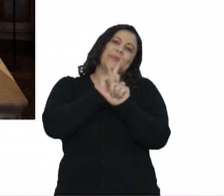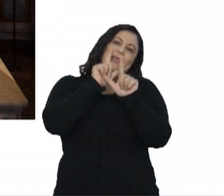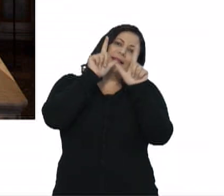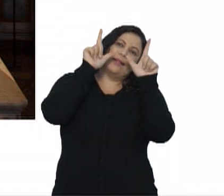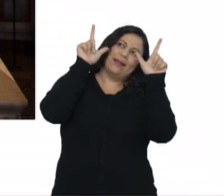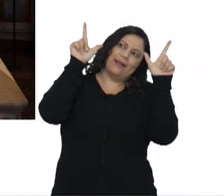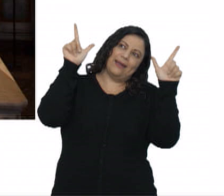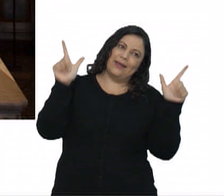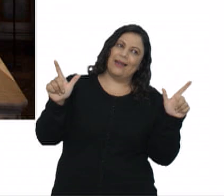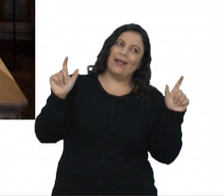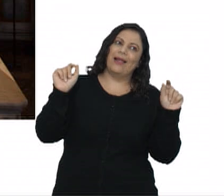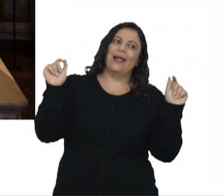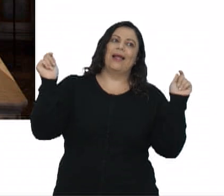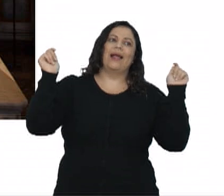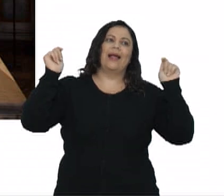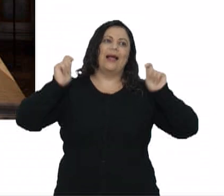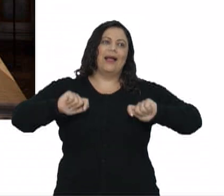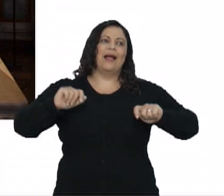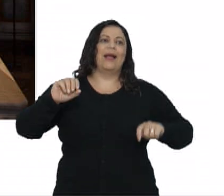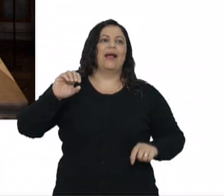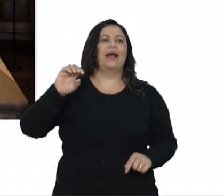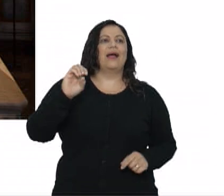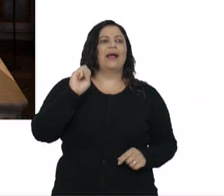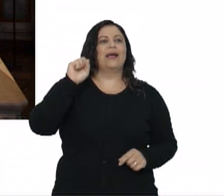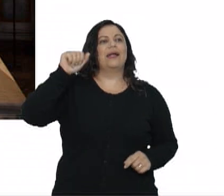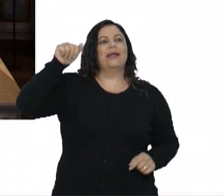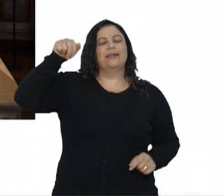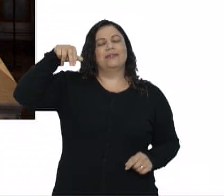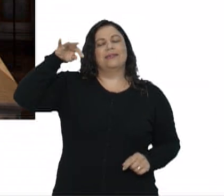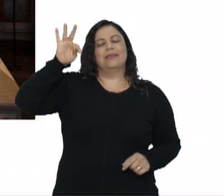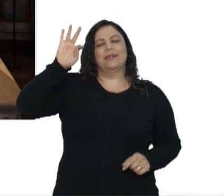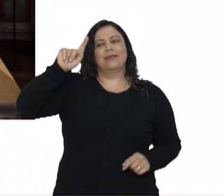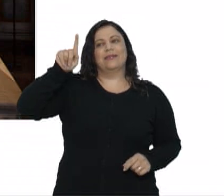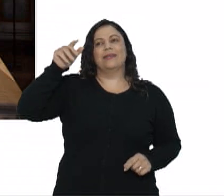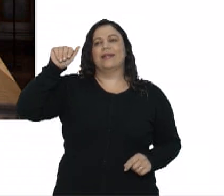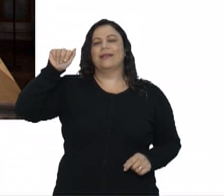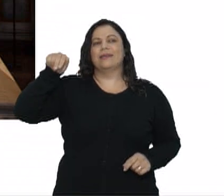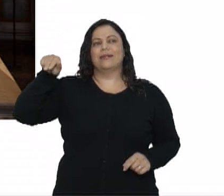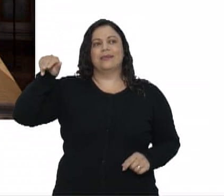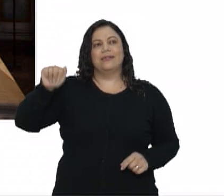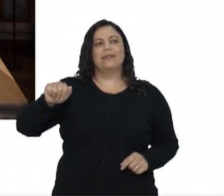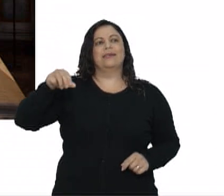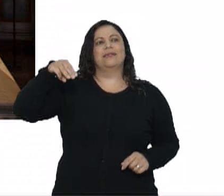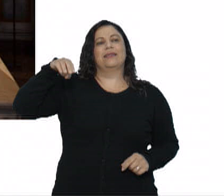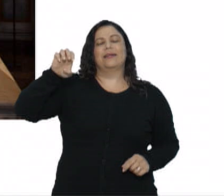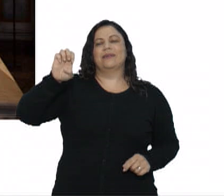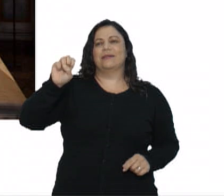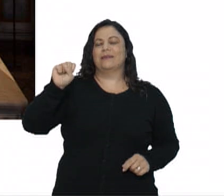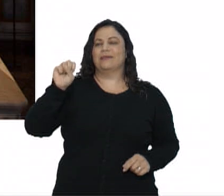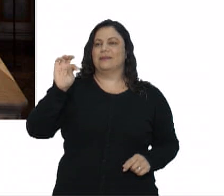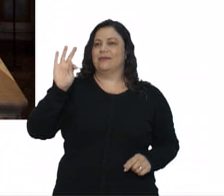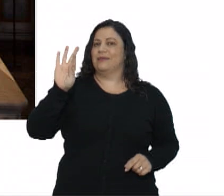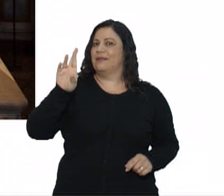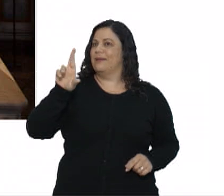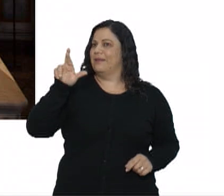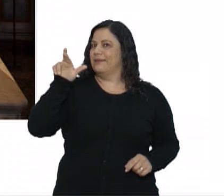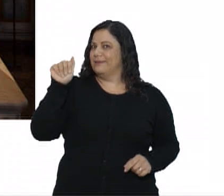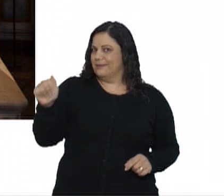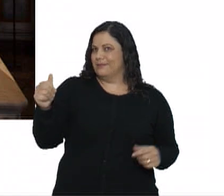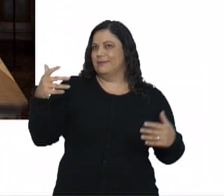né, que a gente tem a Santana Mestra e o Davi do Bernini. Lógico que a Santana Mestra é uma obra